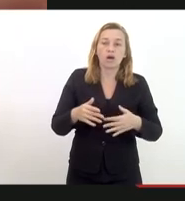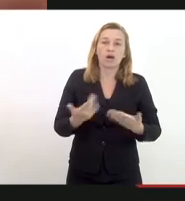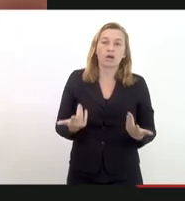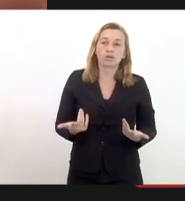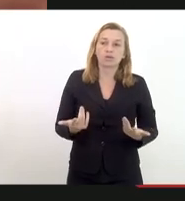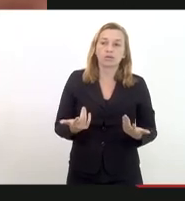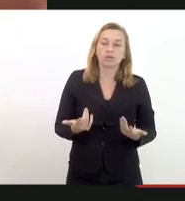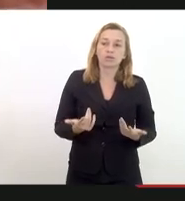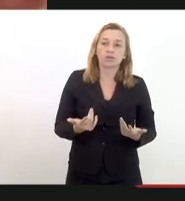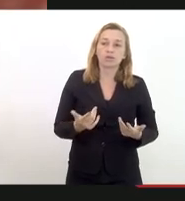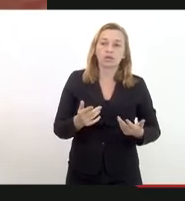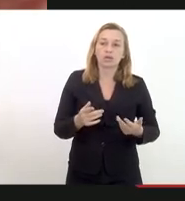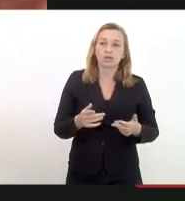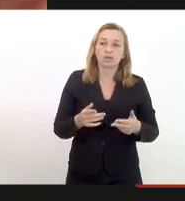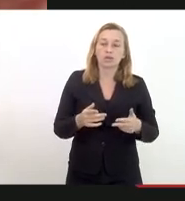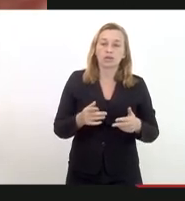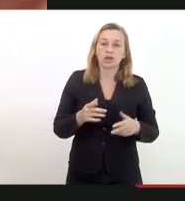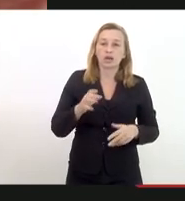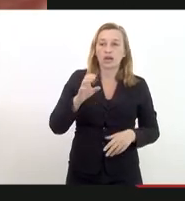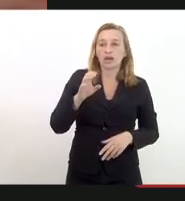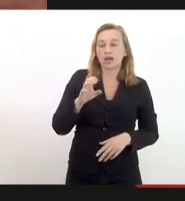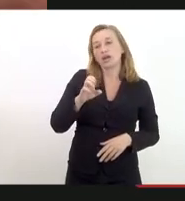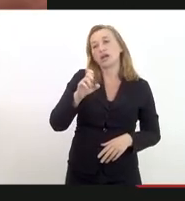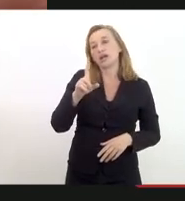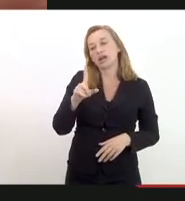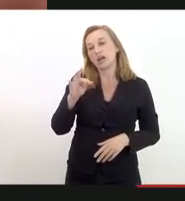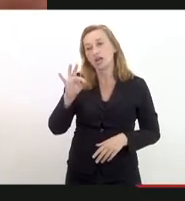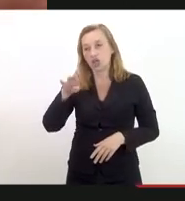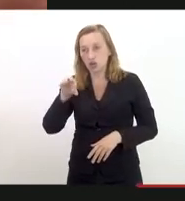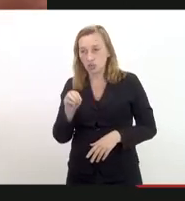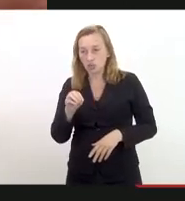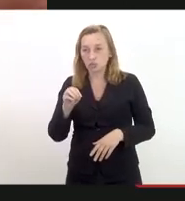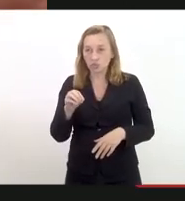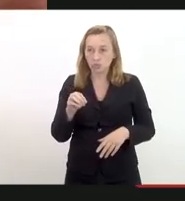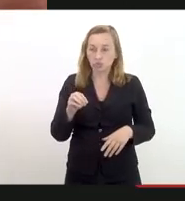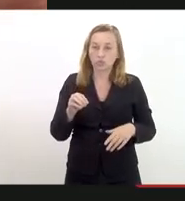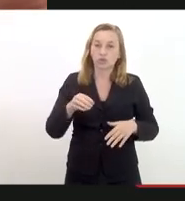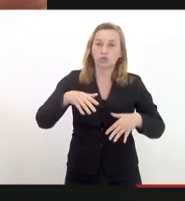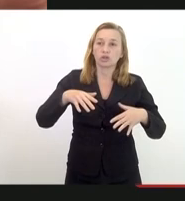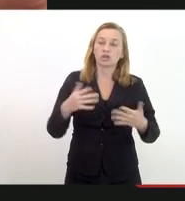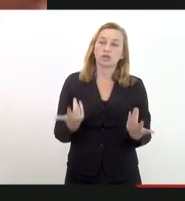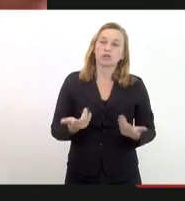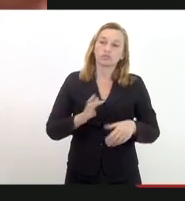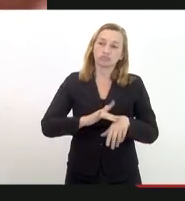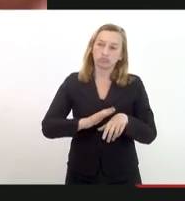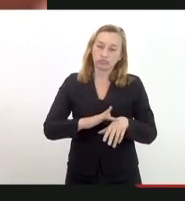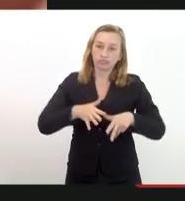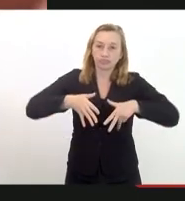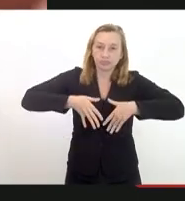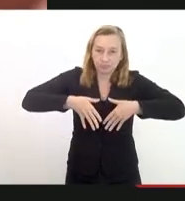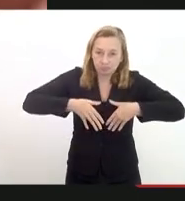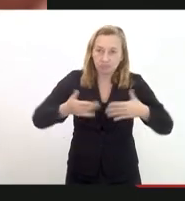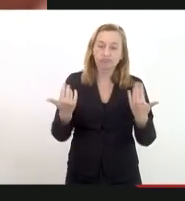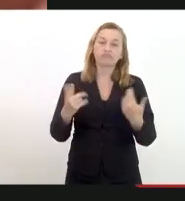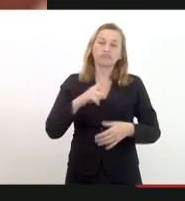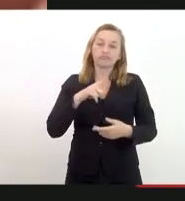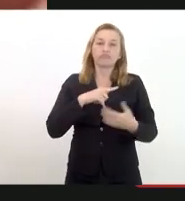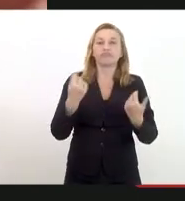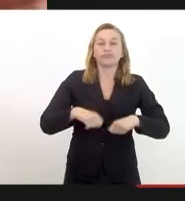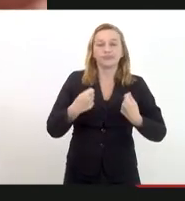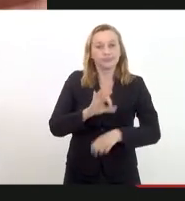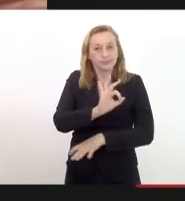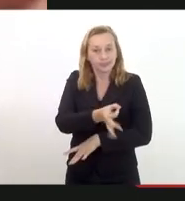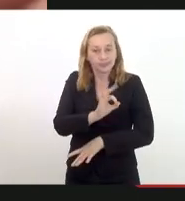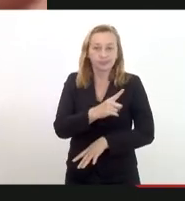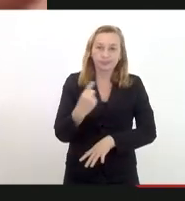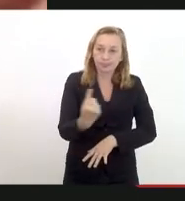grande dificuldade no acesso a esses leitos. Então, existe uma necessidade premente da gente constituir